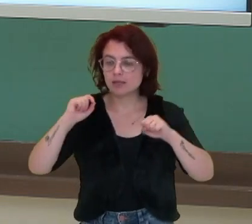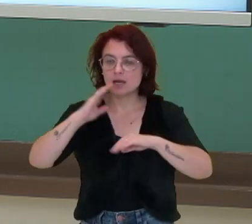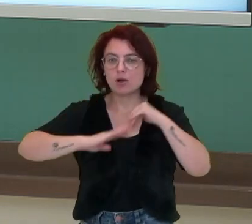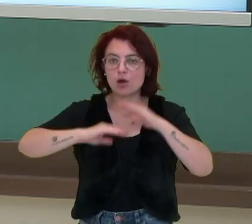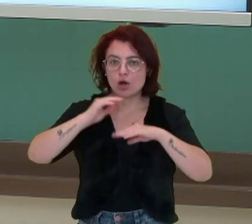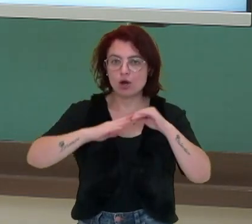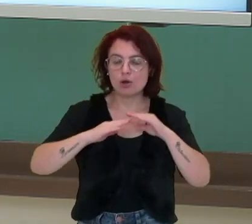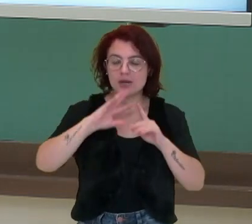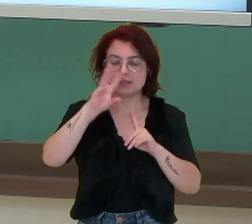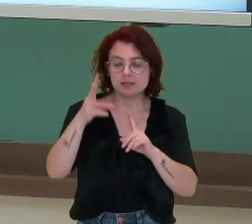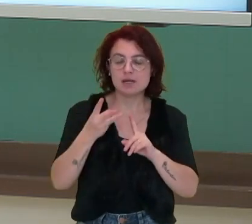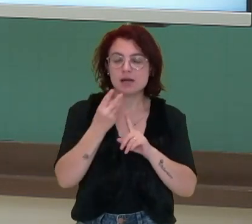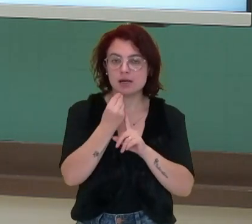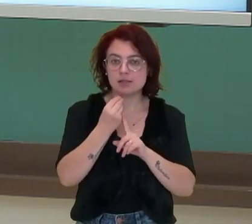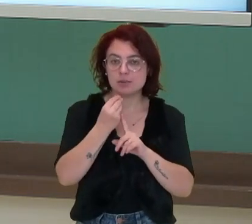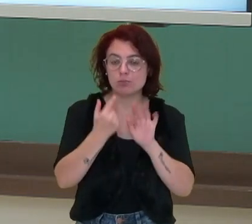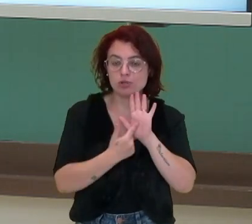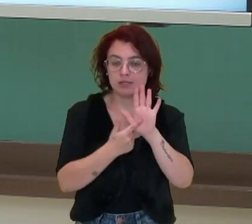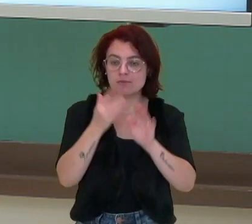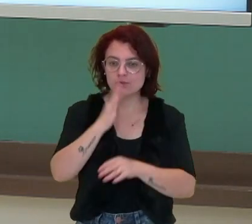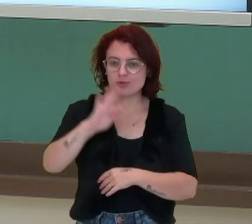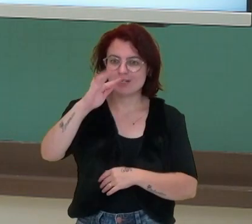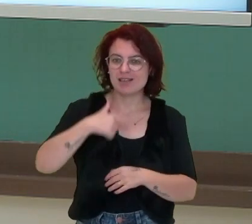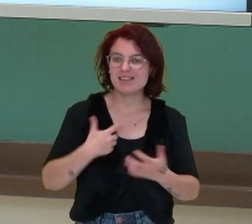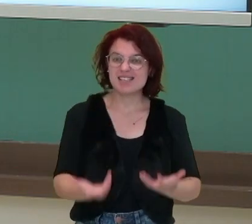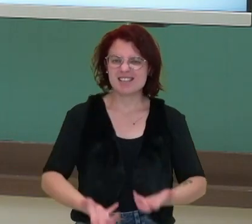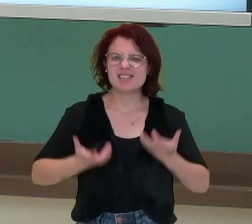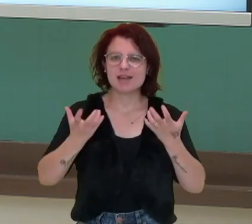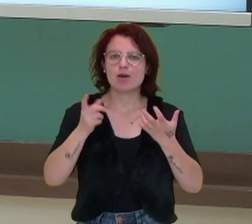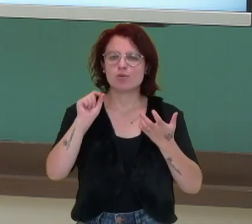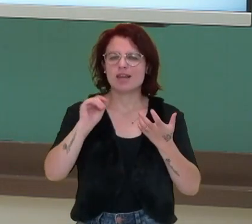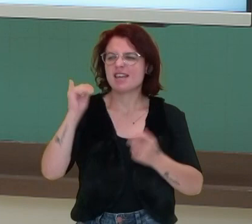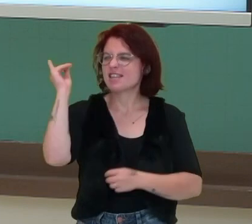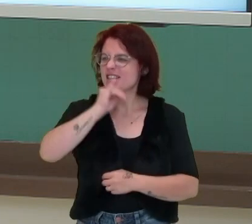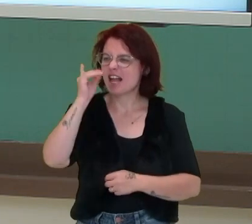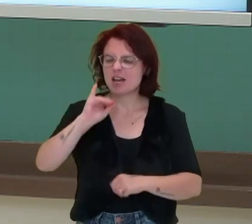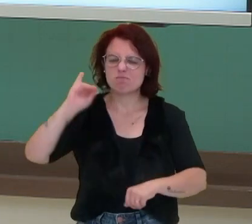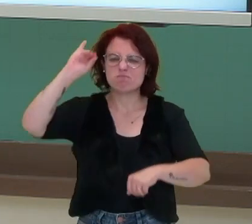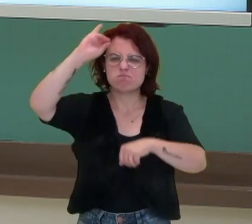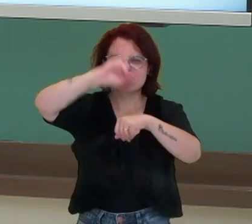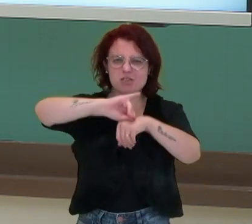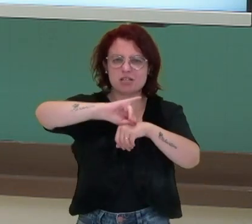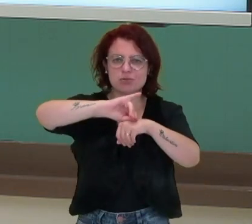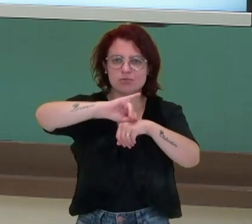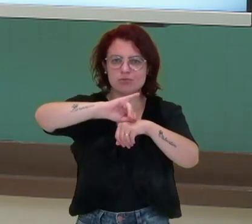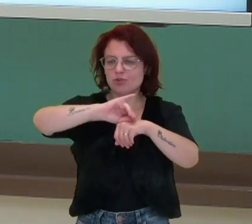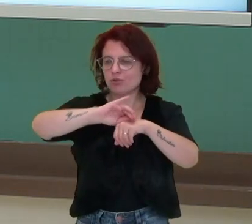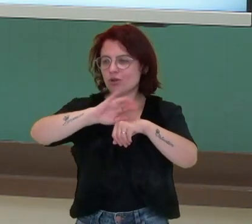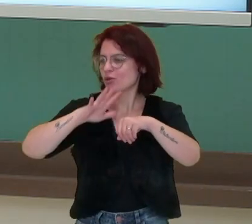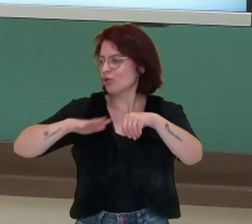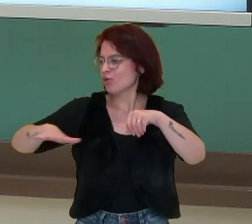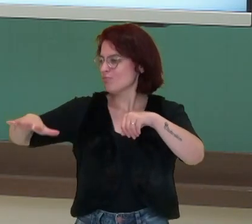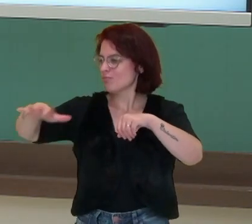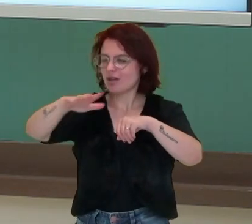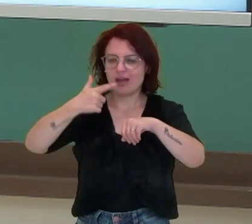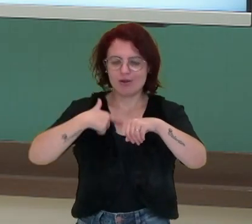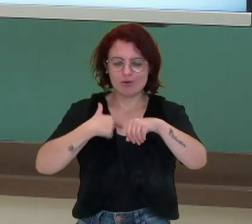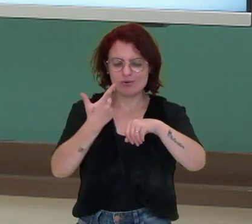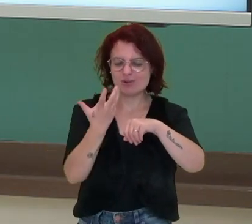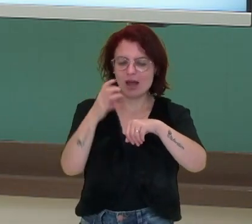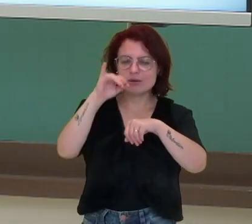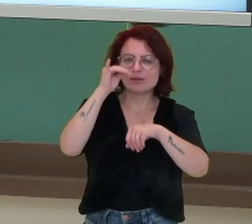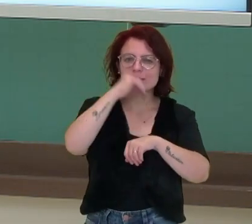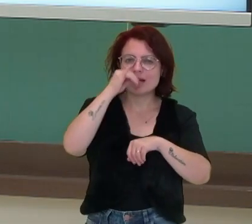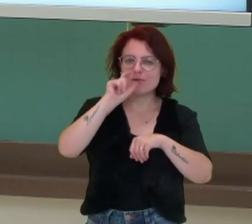coisa do futuro, colocando a Itália como centro. Qual que é a ideia deles? A ideia deles é que a Itália se torne o centro de todo o império, que é trazer novamente o